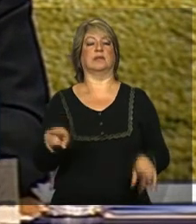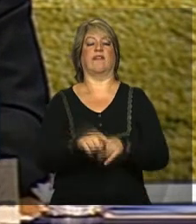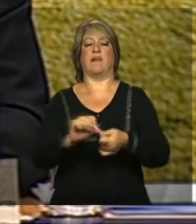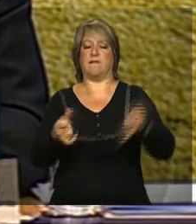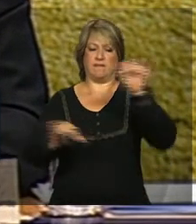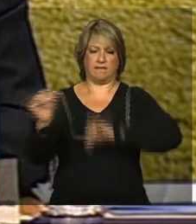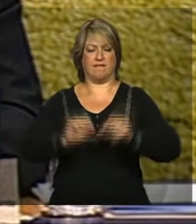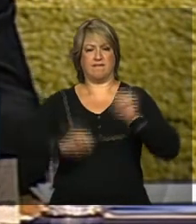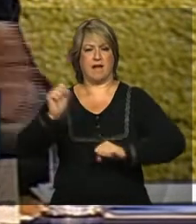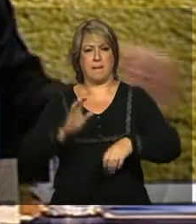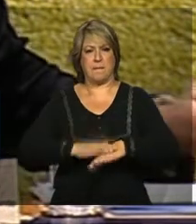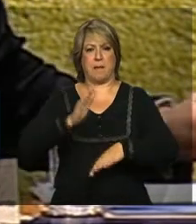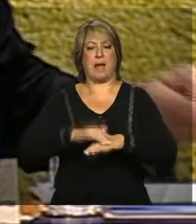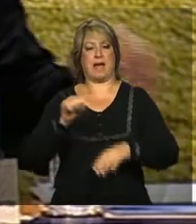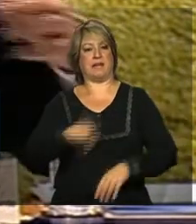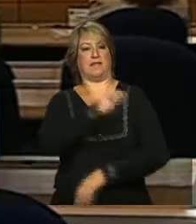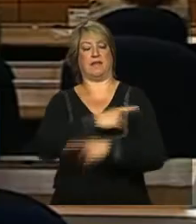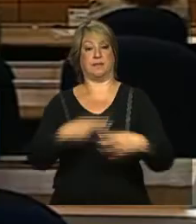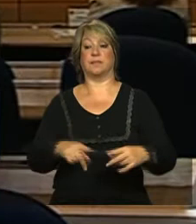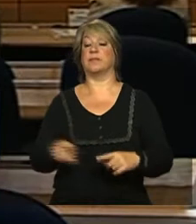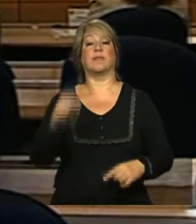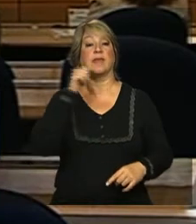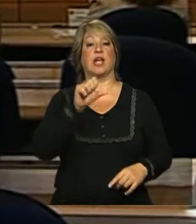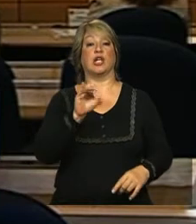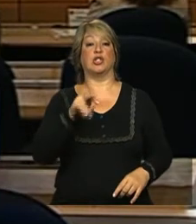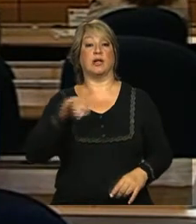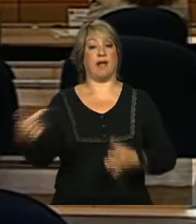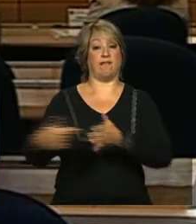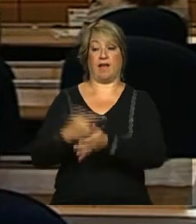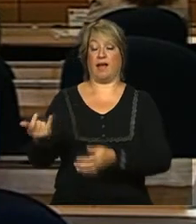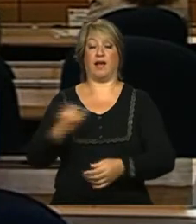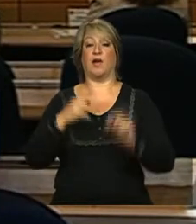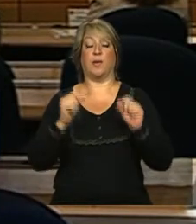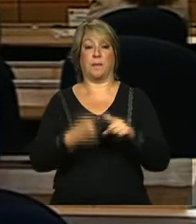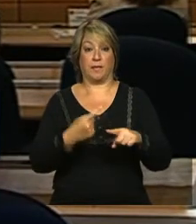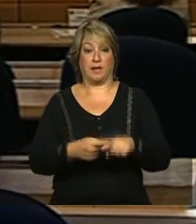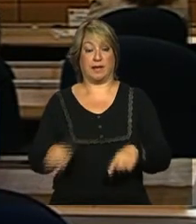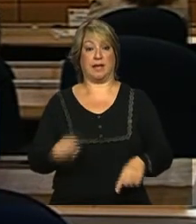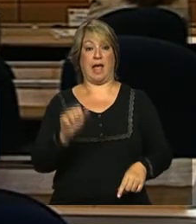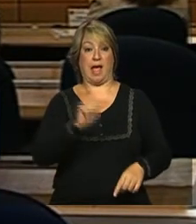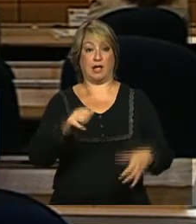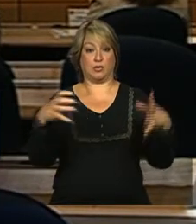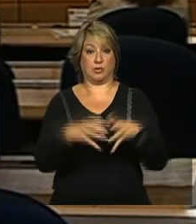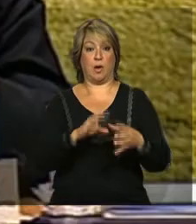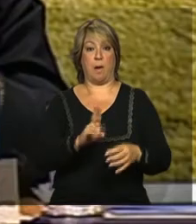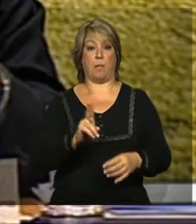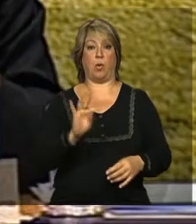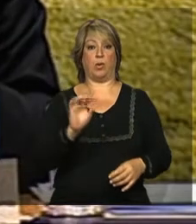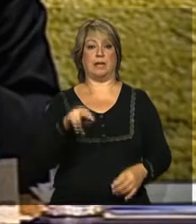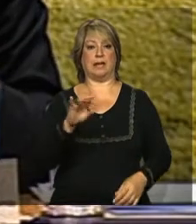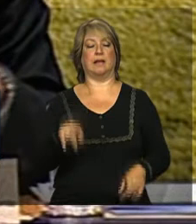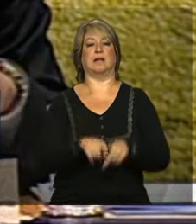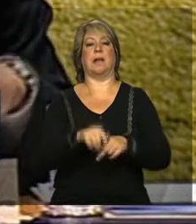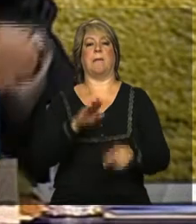essas vacinas né a as coisas tá me chamando atenção aqui só para não ter um ótimo de confusão Associação Butantã biomanguinhos da